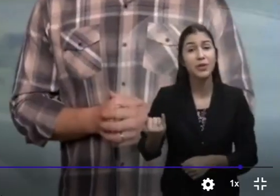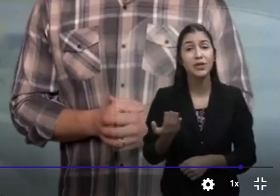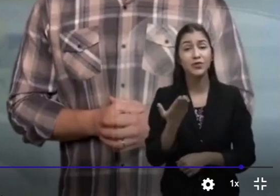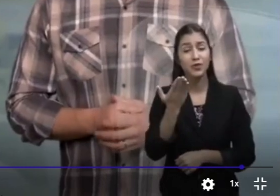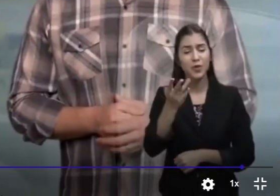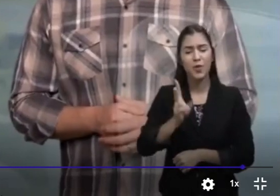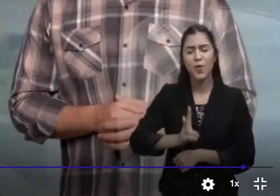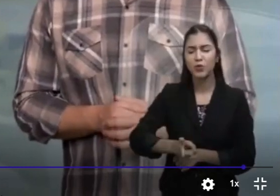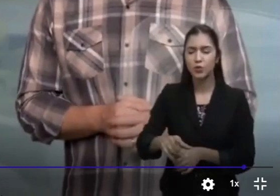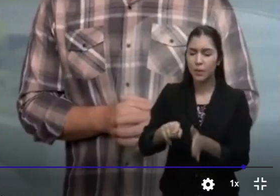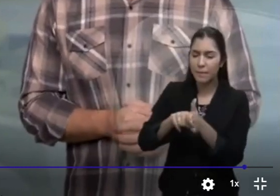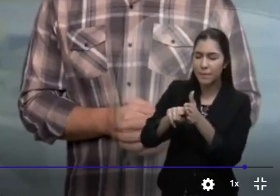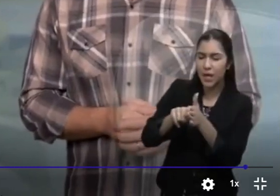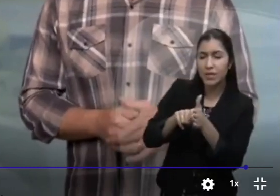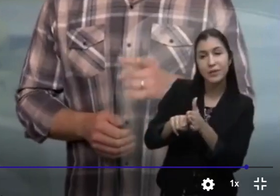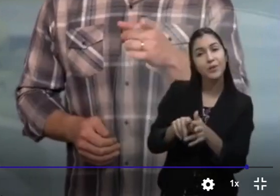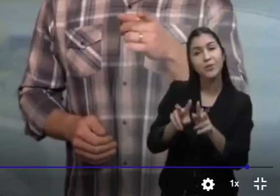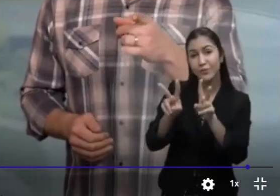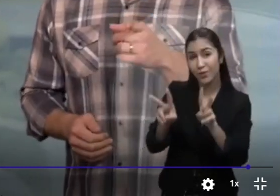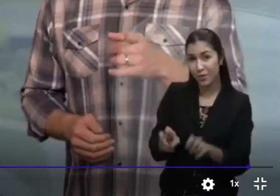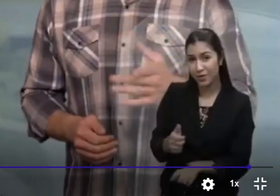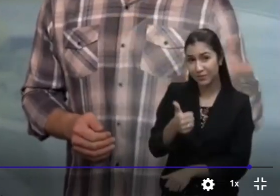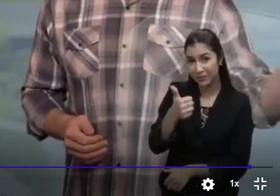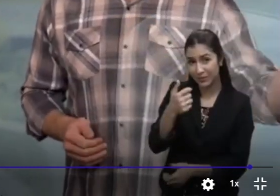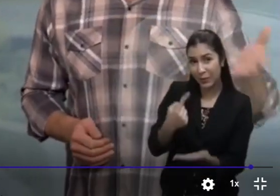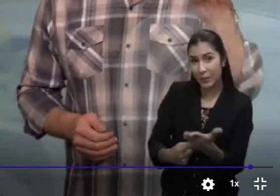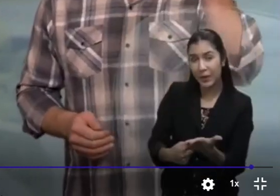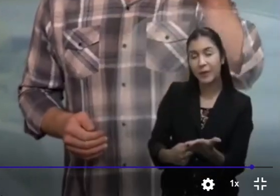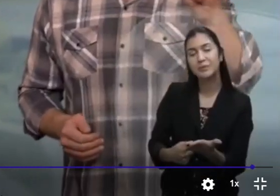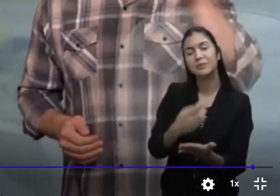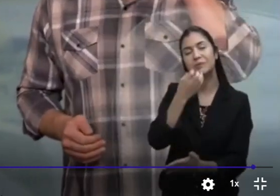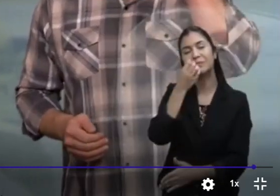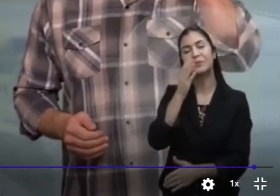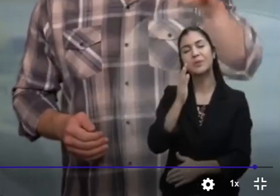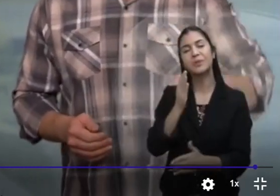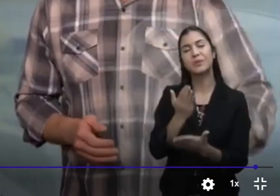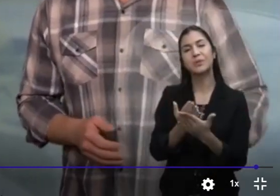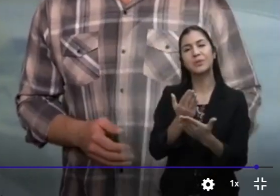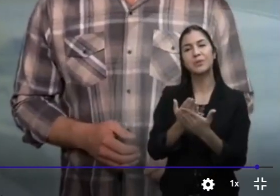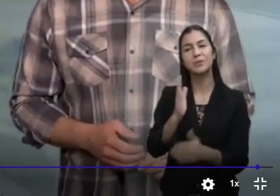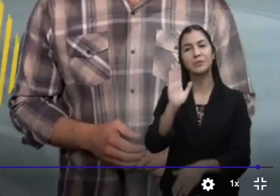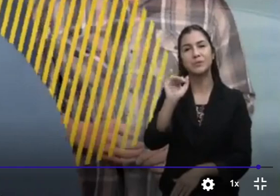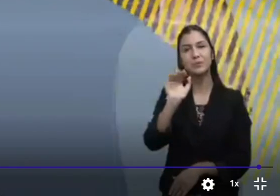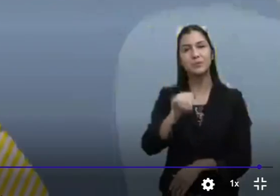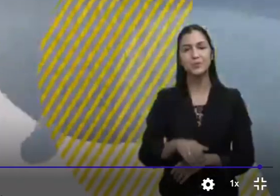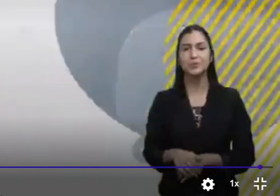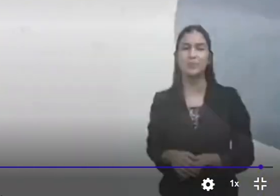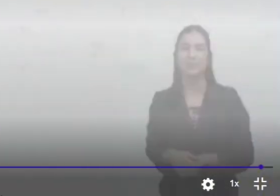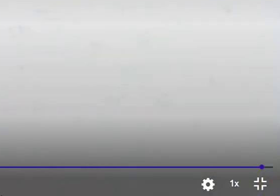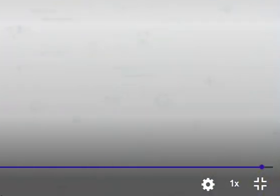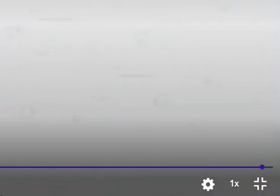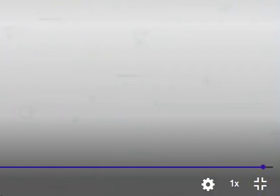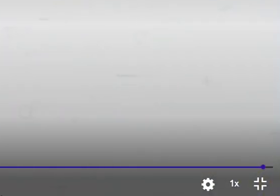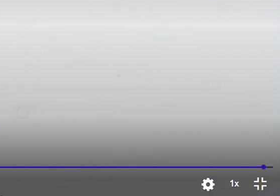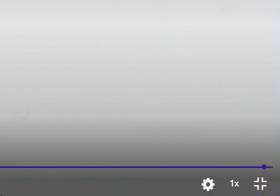você continue pesquisando sobre o assunto, combinado? Então, bons estudos e até mais!